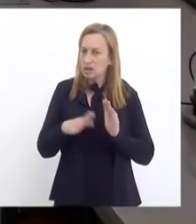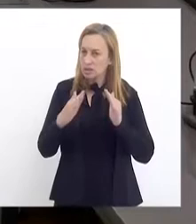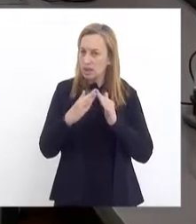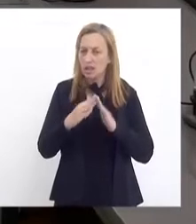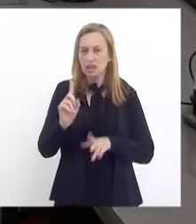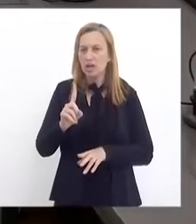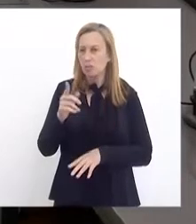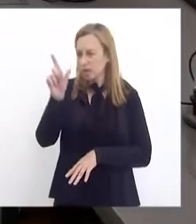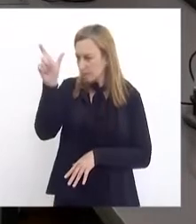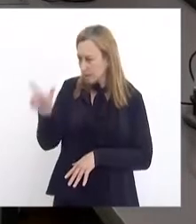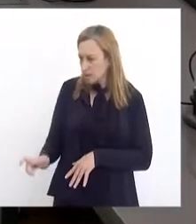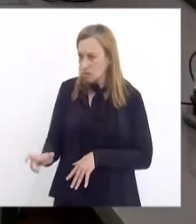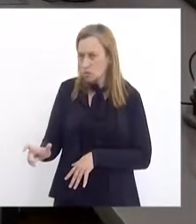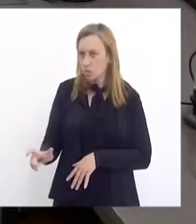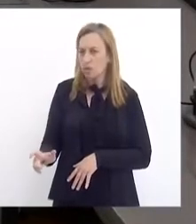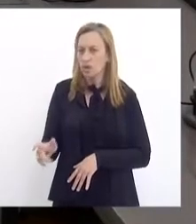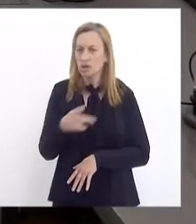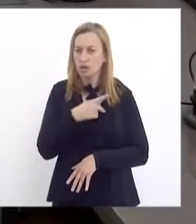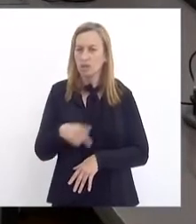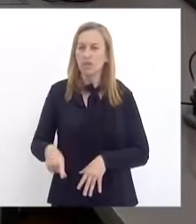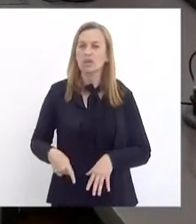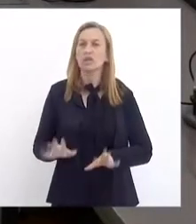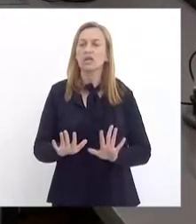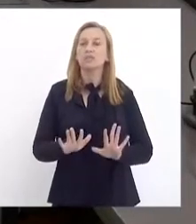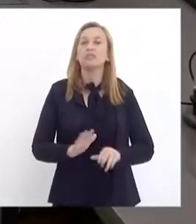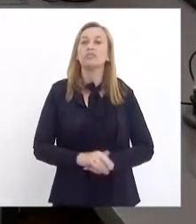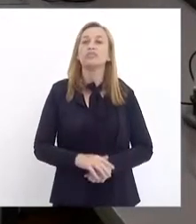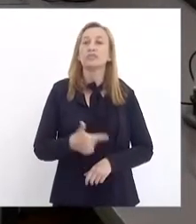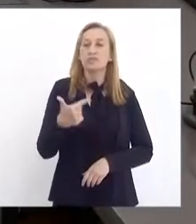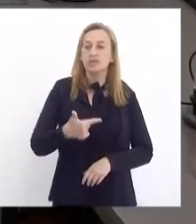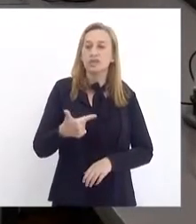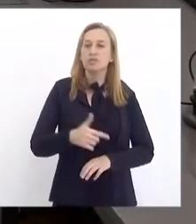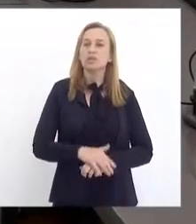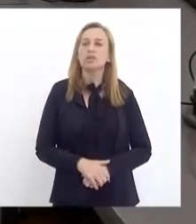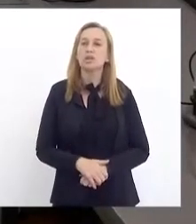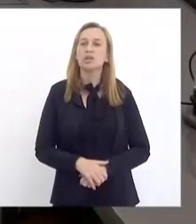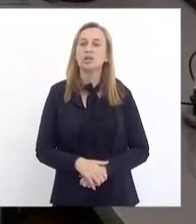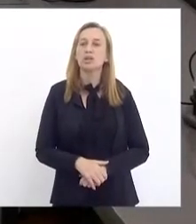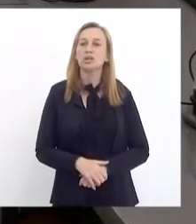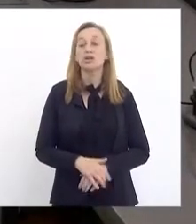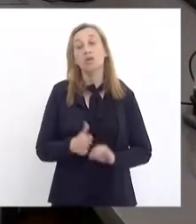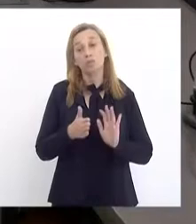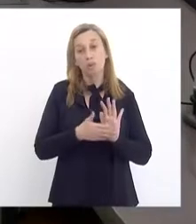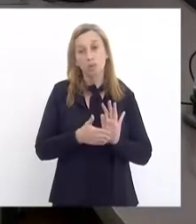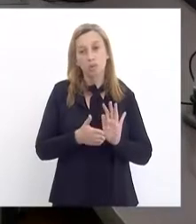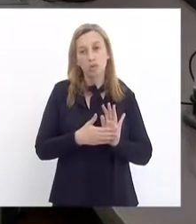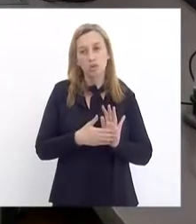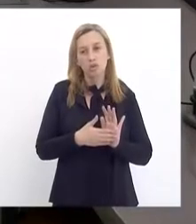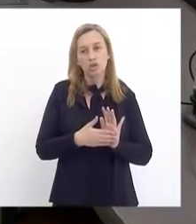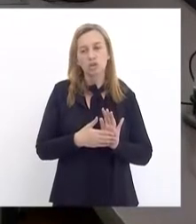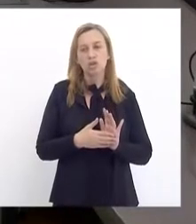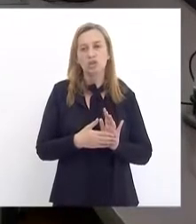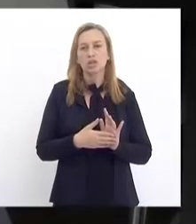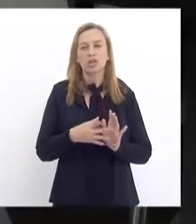pessoa que já preside. Já está acolhida essa primeira questão. A segunda, eu fiz uma proposta à autora,